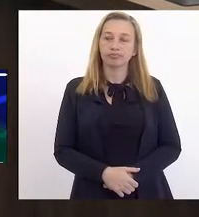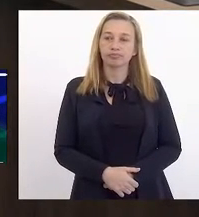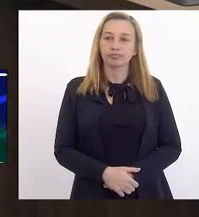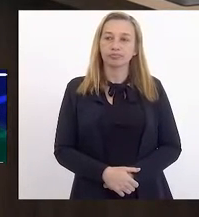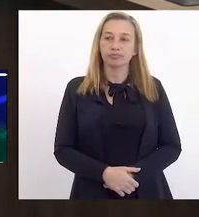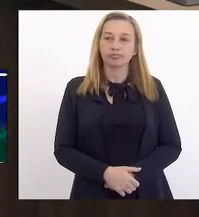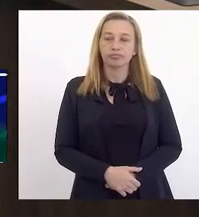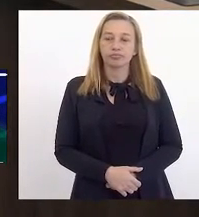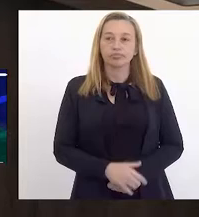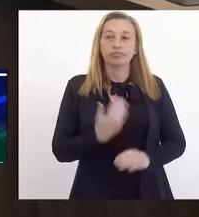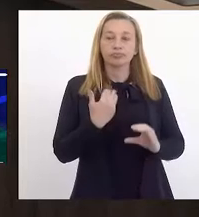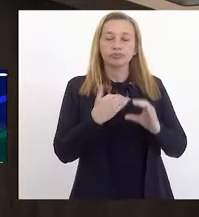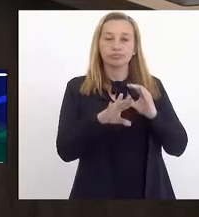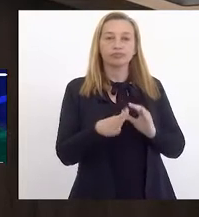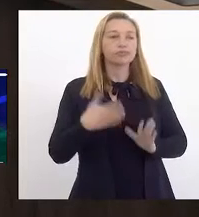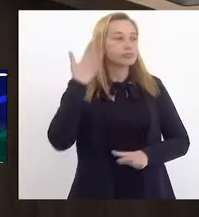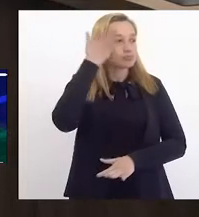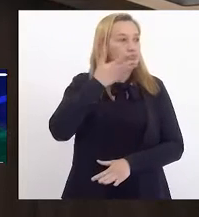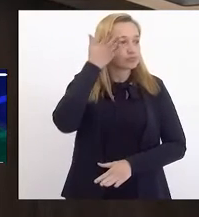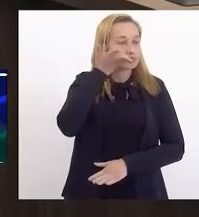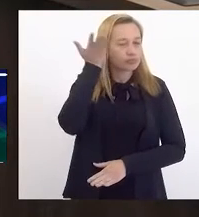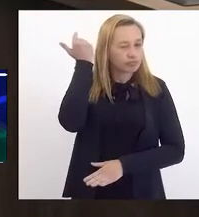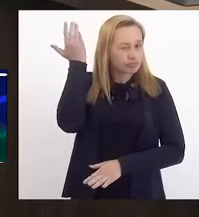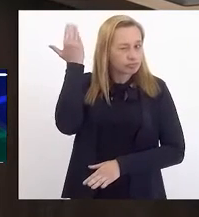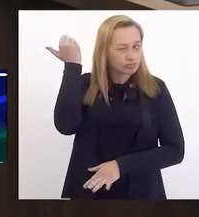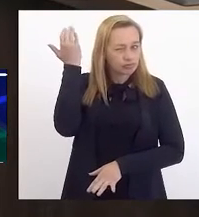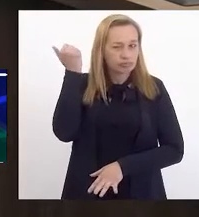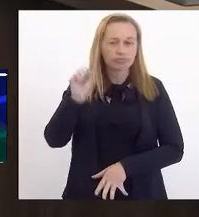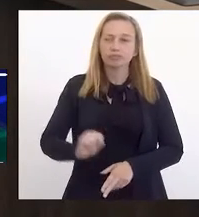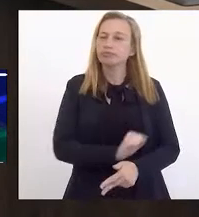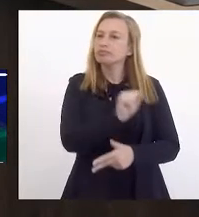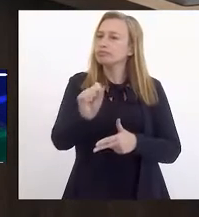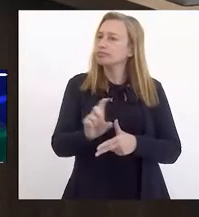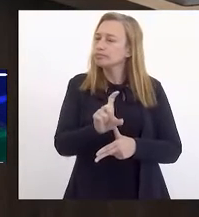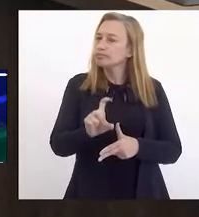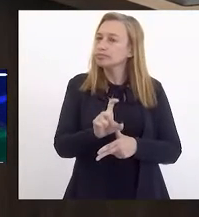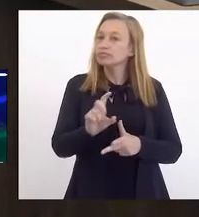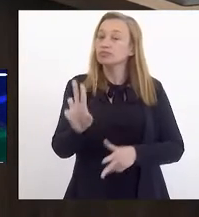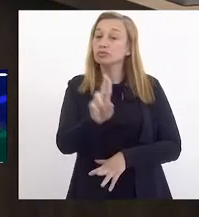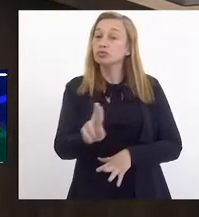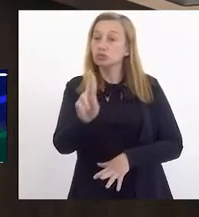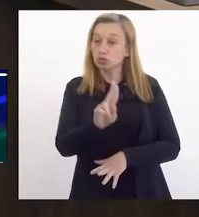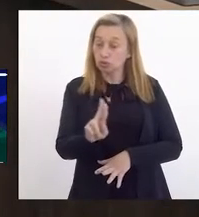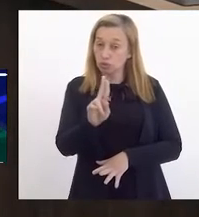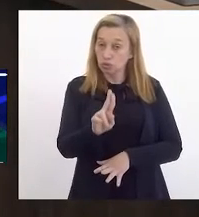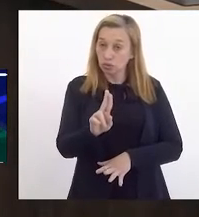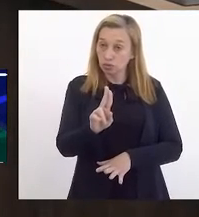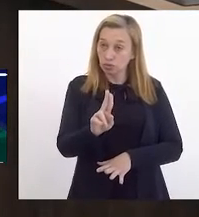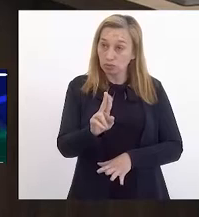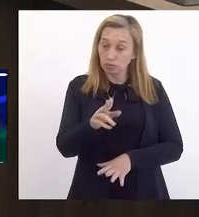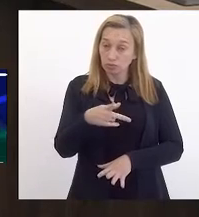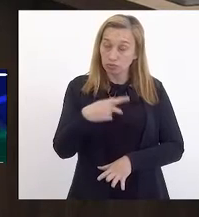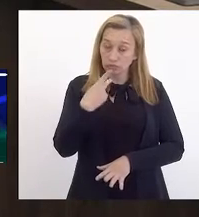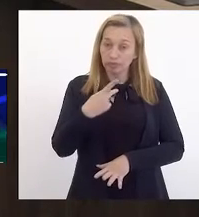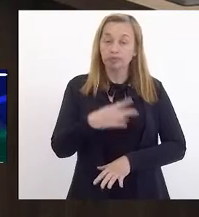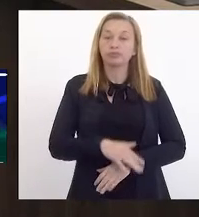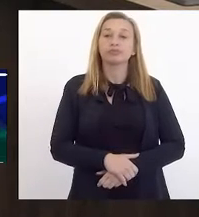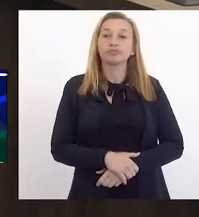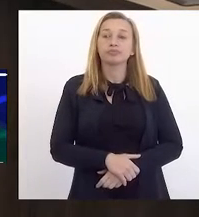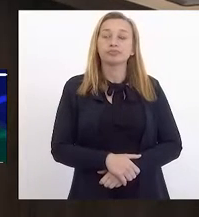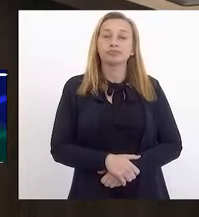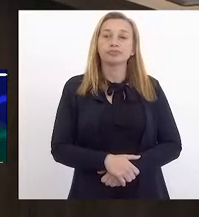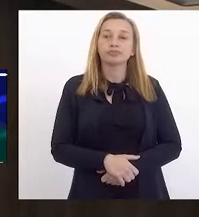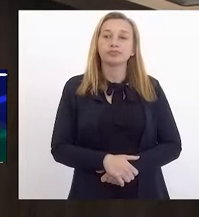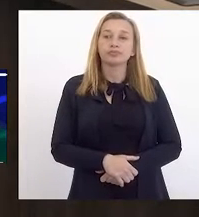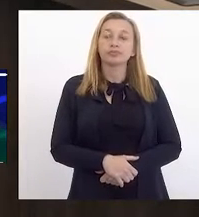Quando do envio da mensagem à época, o Poder Executivo usou a seguinte justificativa. A presente